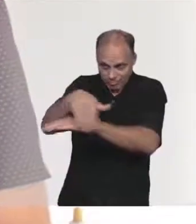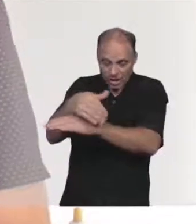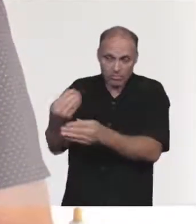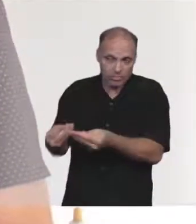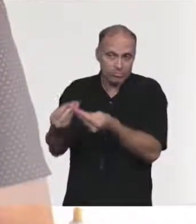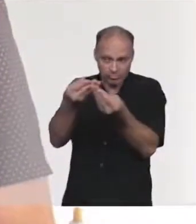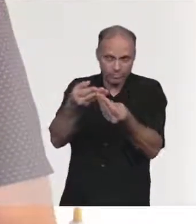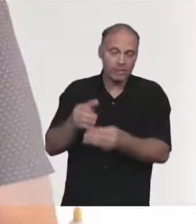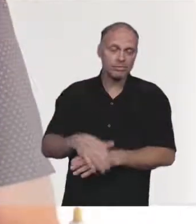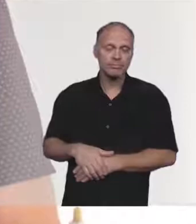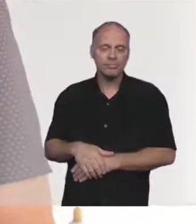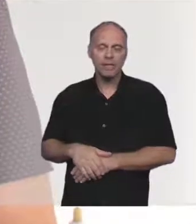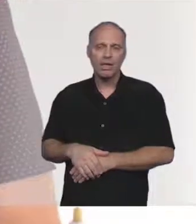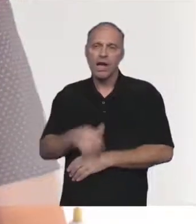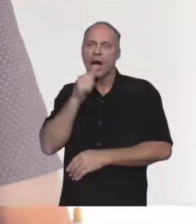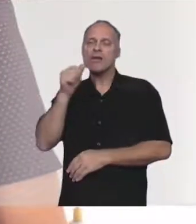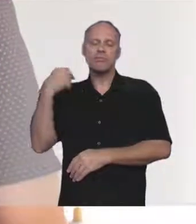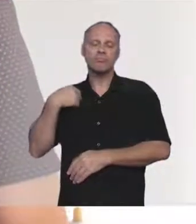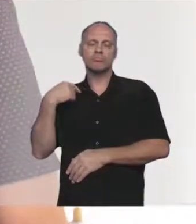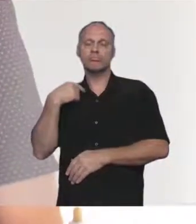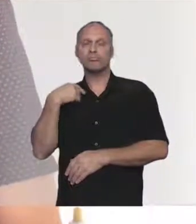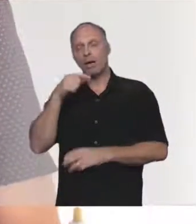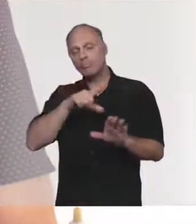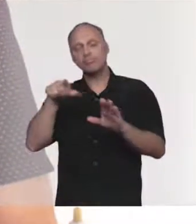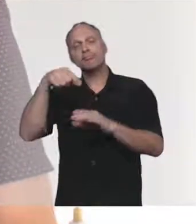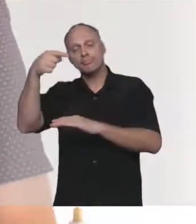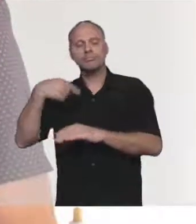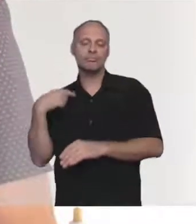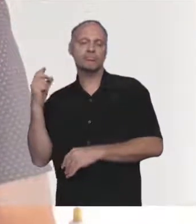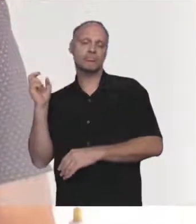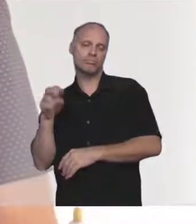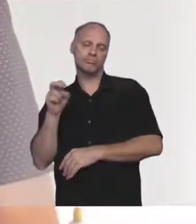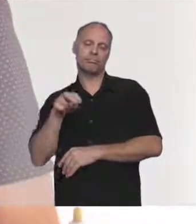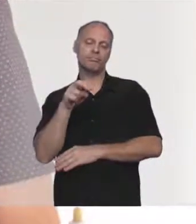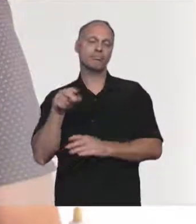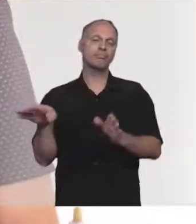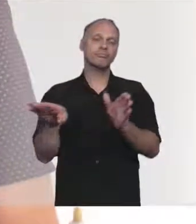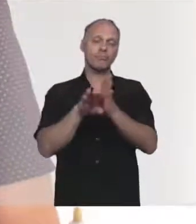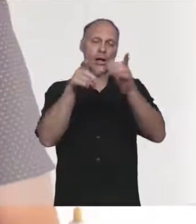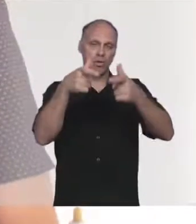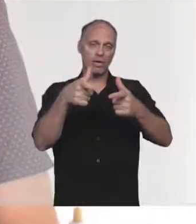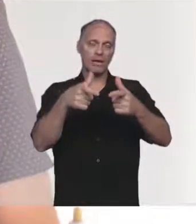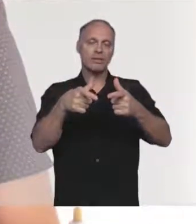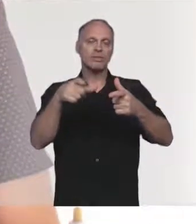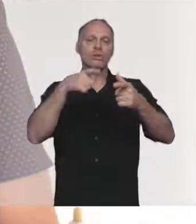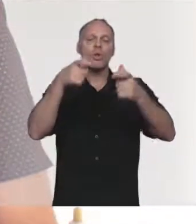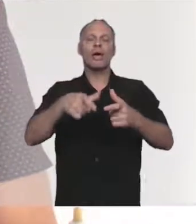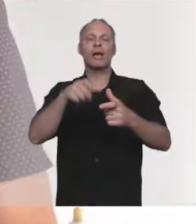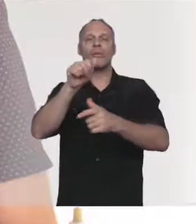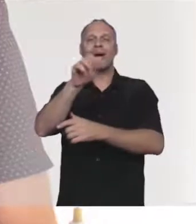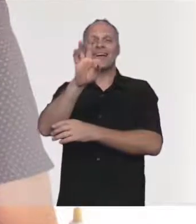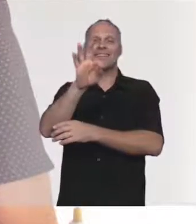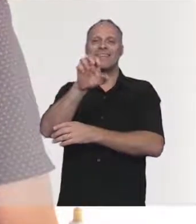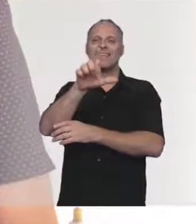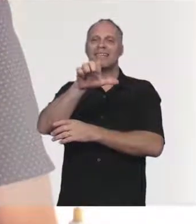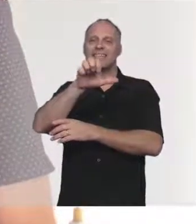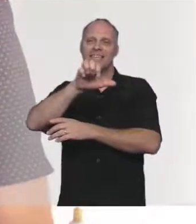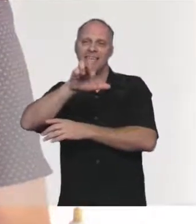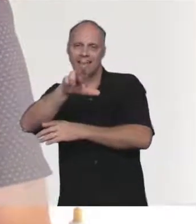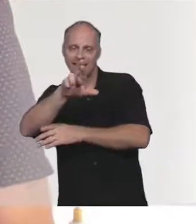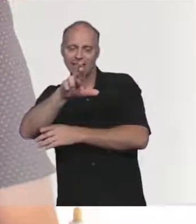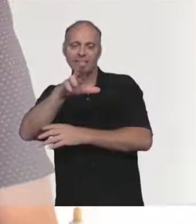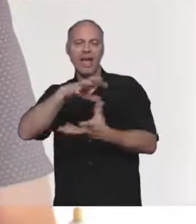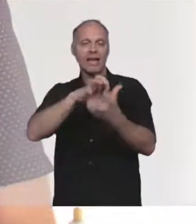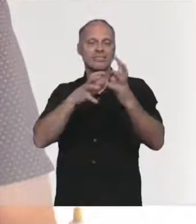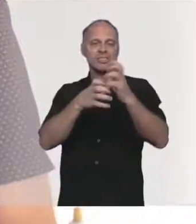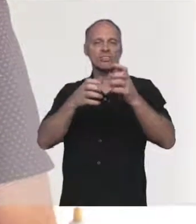E eu fui. Quando eu cheguei lá era um ateliê de artistas, onde ocorria um